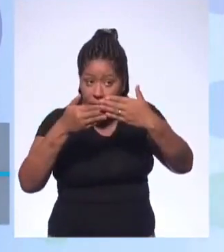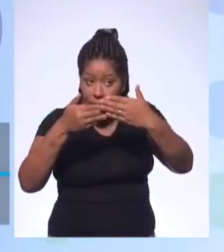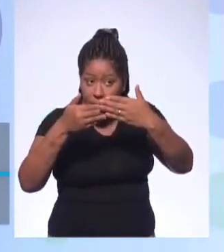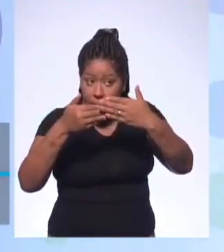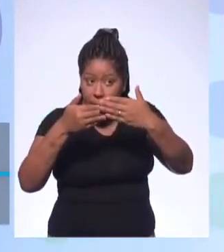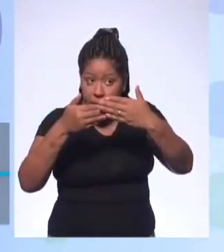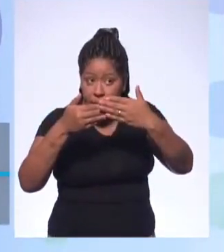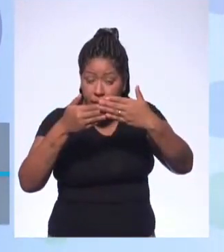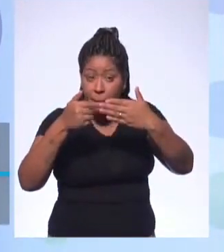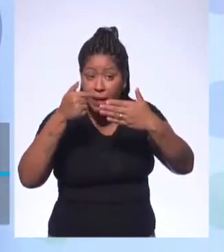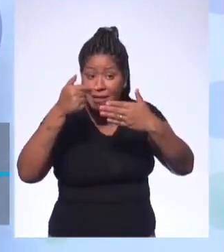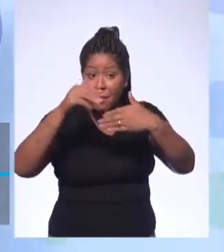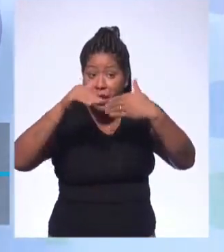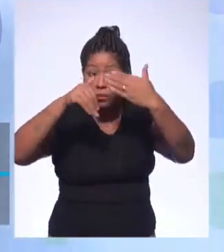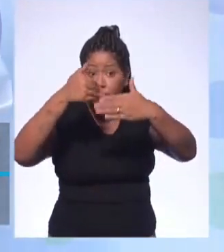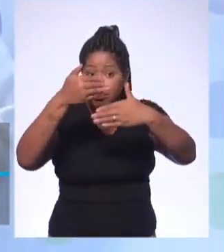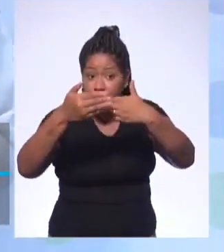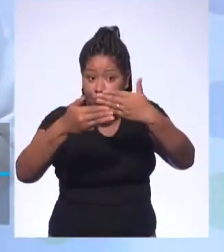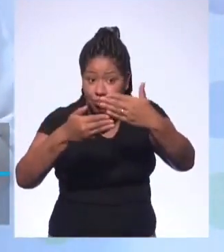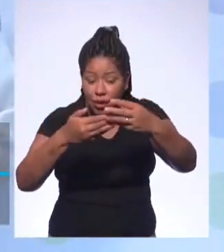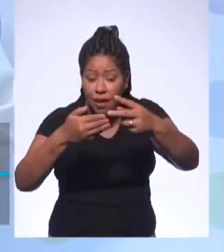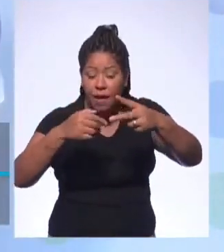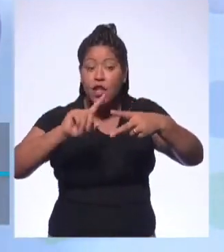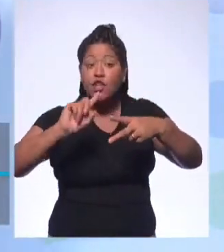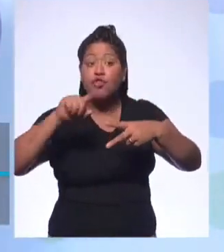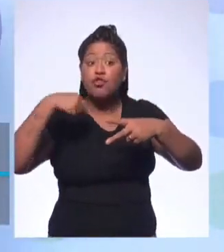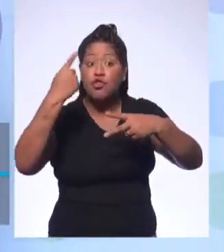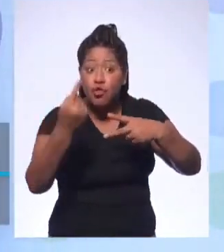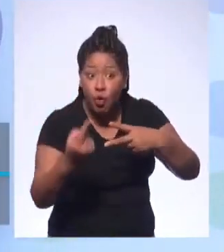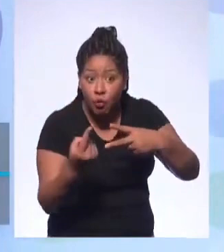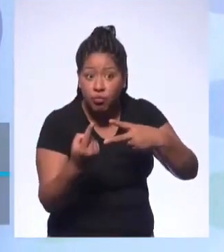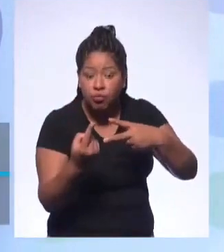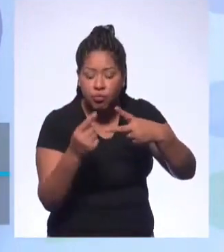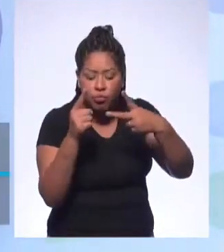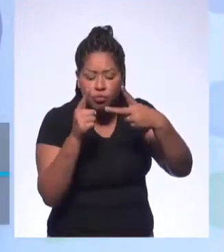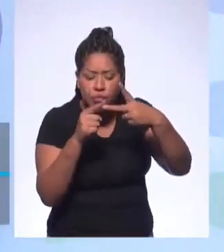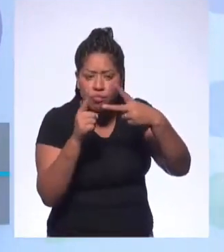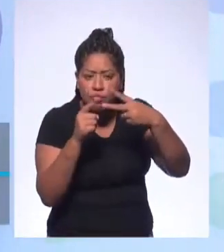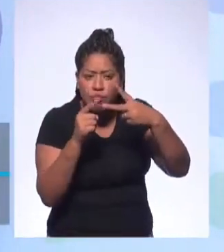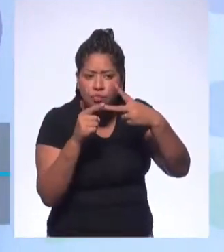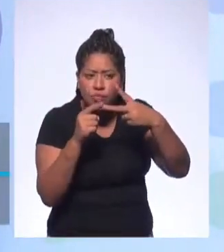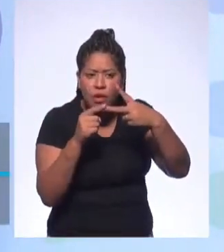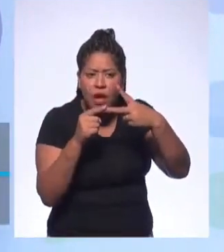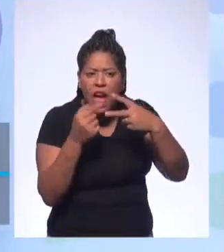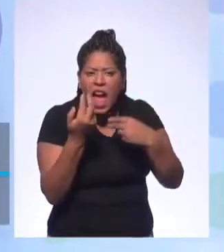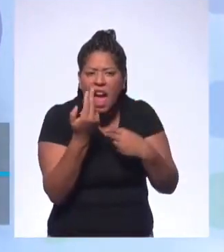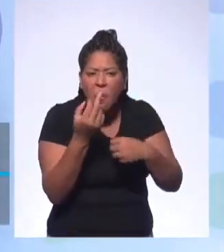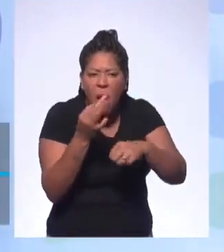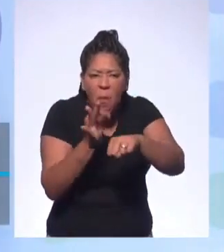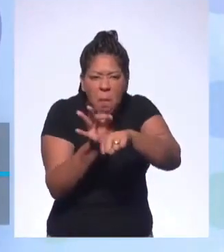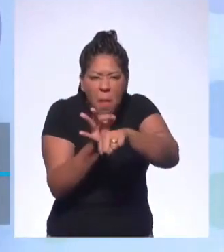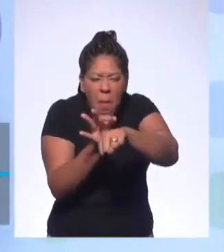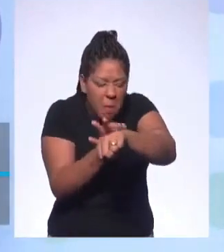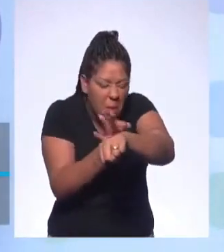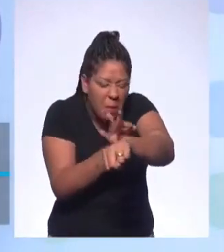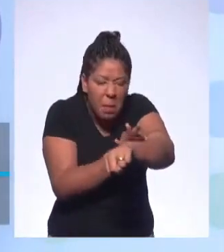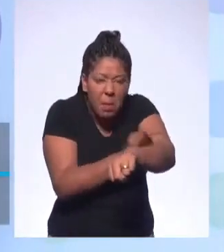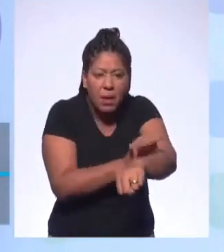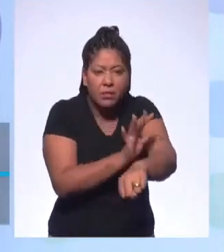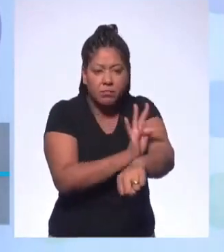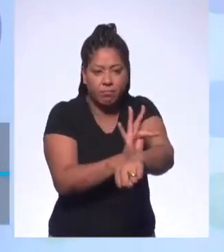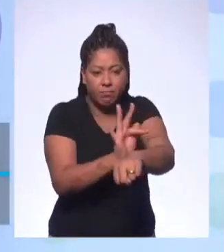algumas semanas, até meses, vai aparecer uma segunda fase que lembra um pouco catapora ou sarampo. Vai ficar todo cheio